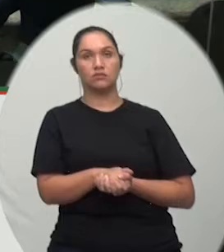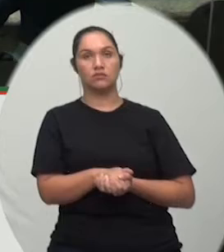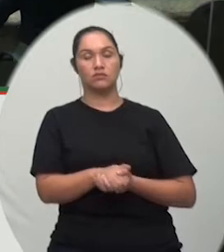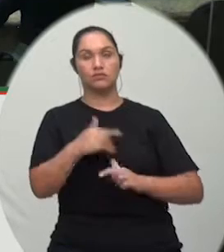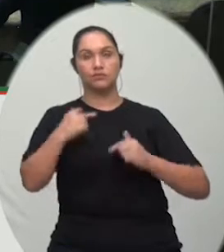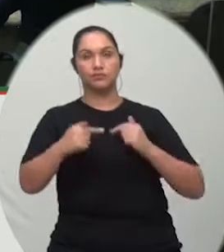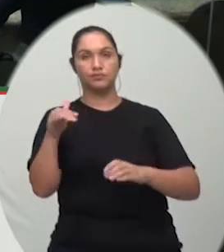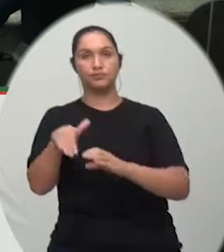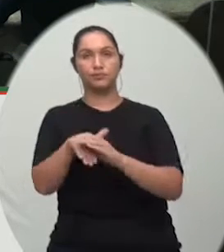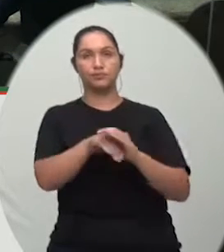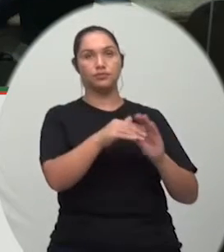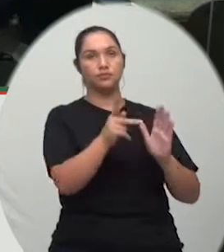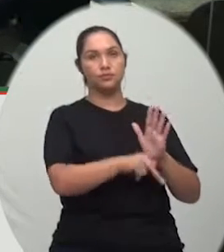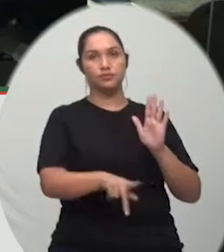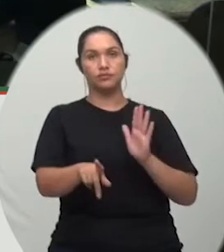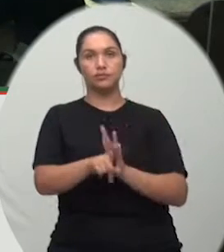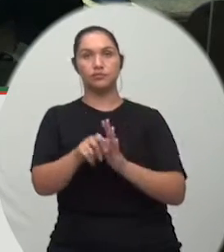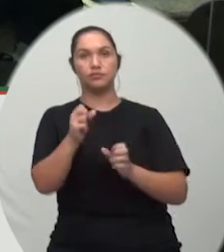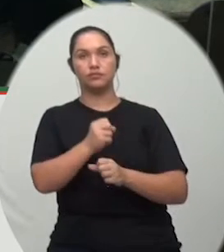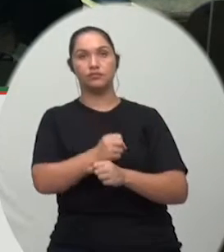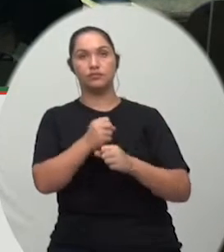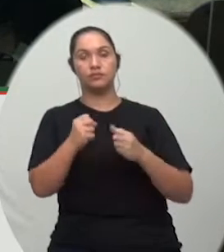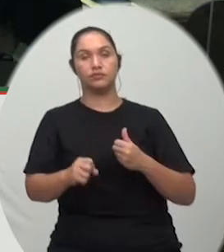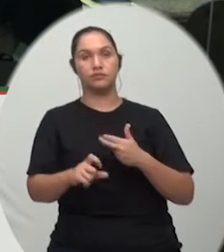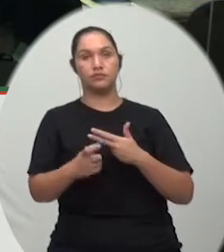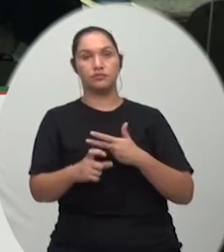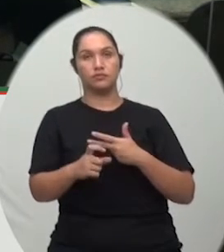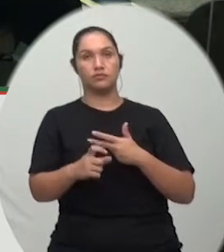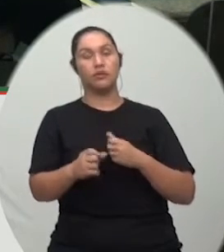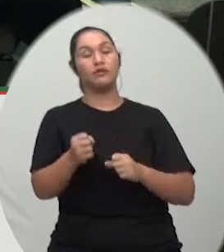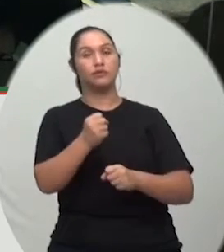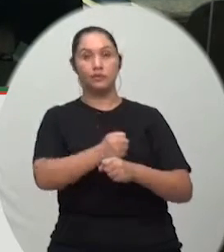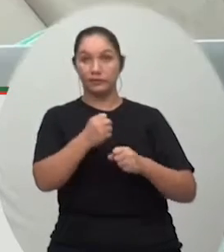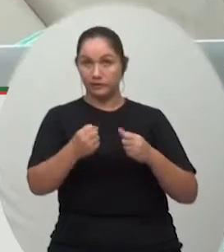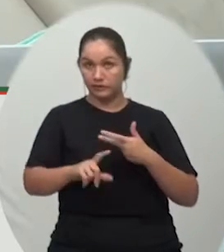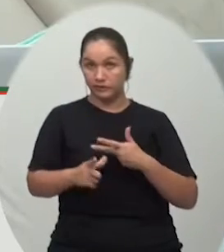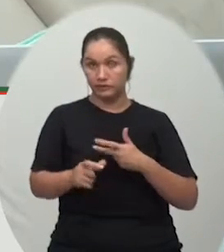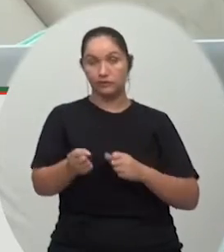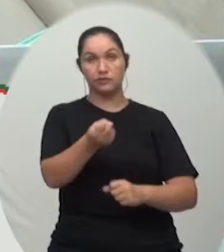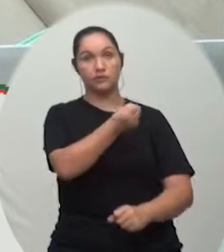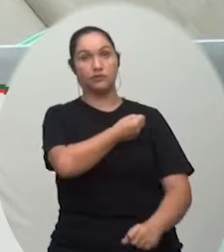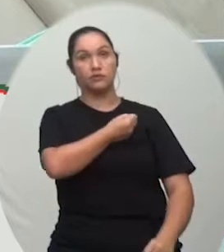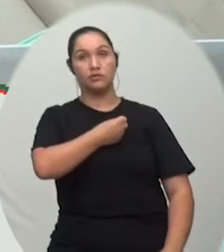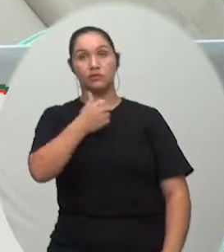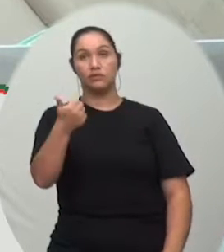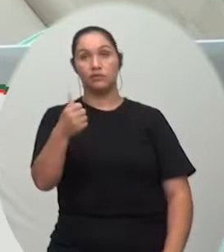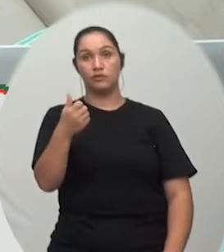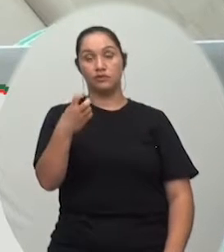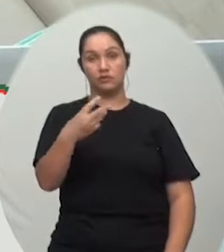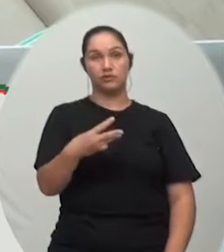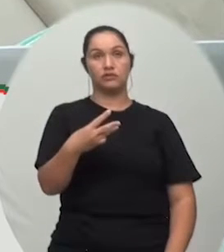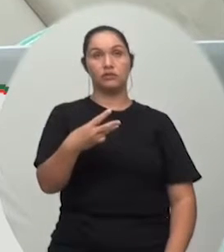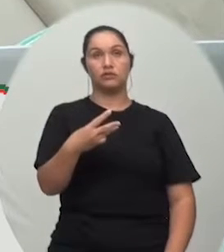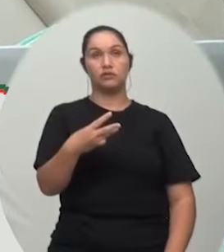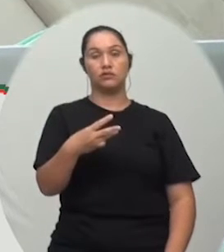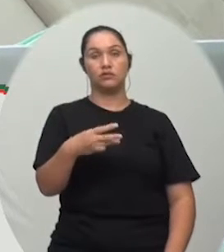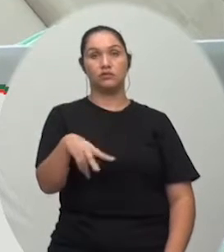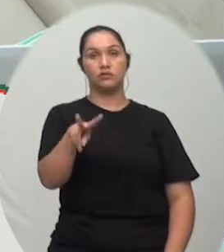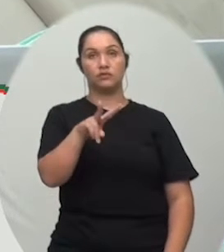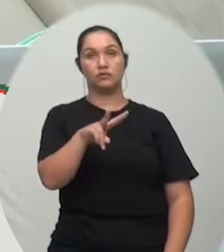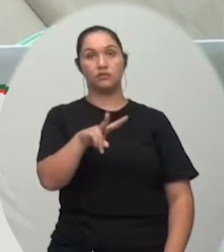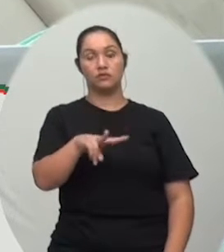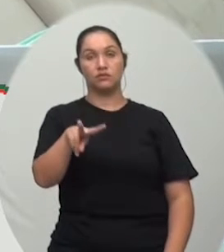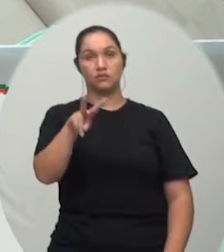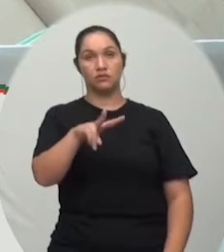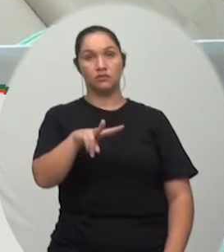Em única discussão e votação, o projeto de lei do Legislativo PL 113/18, proposto pelo